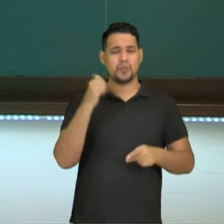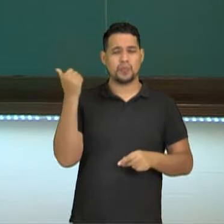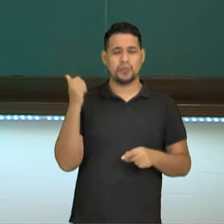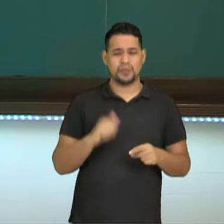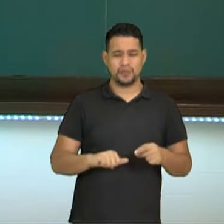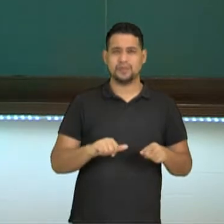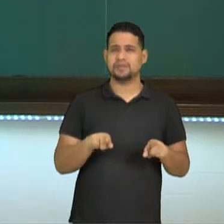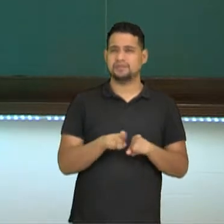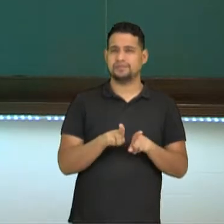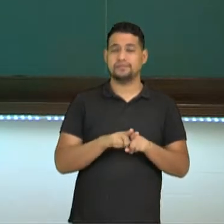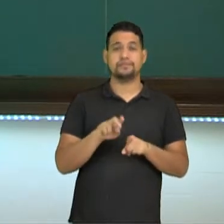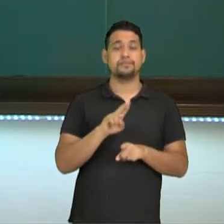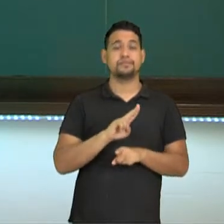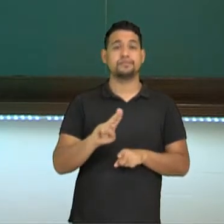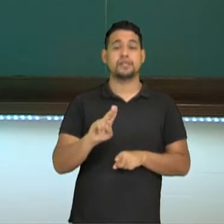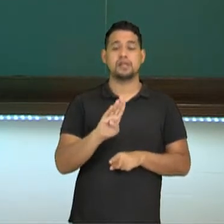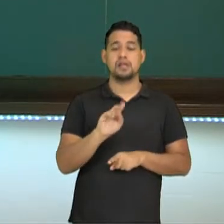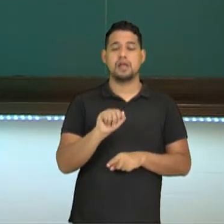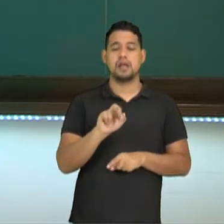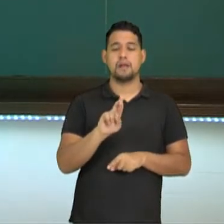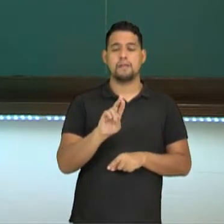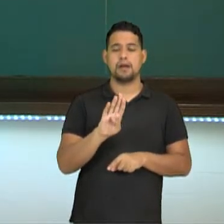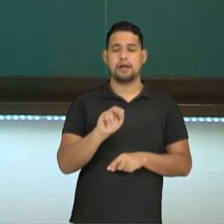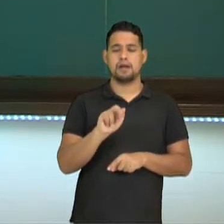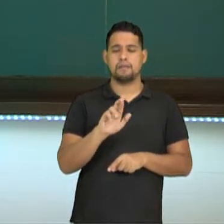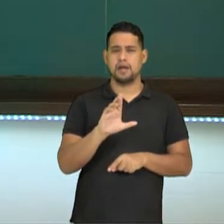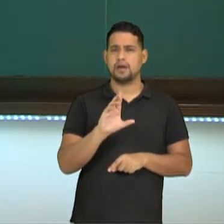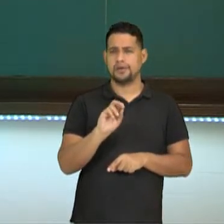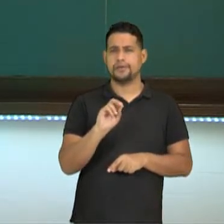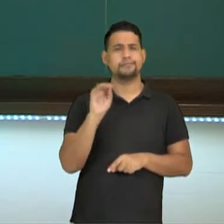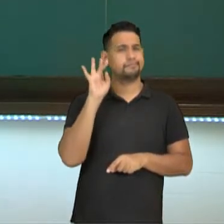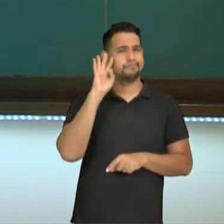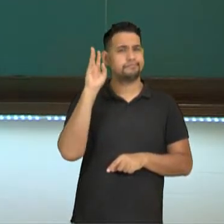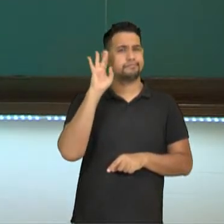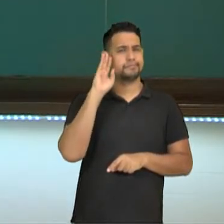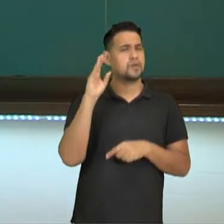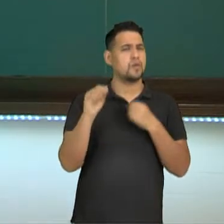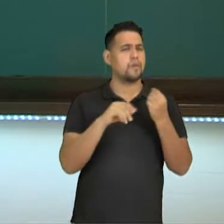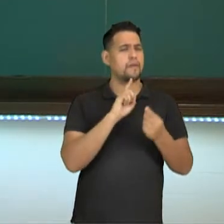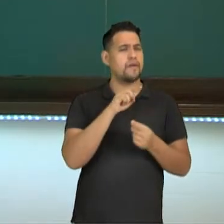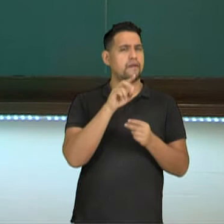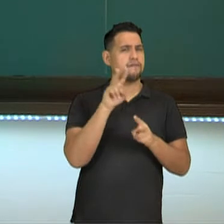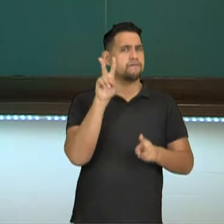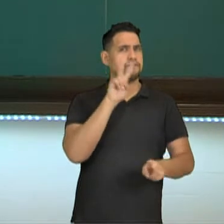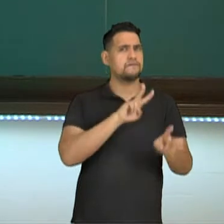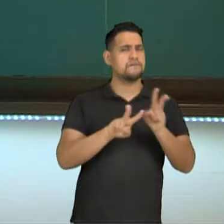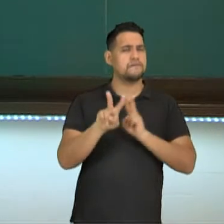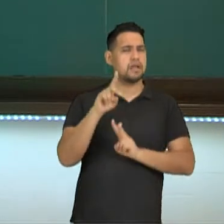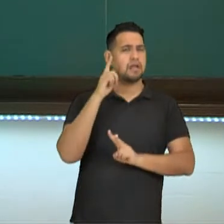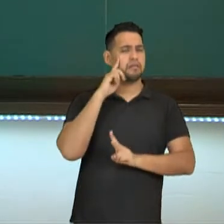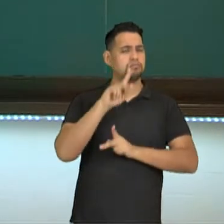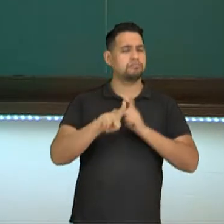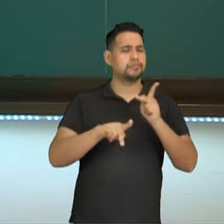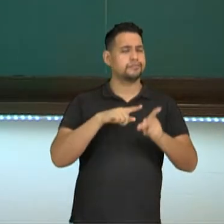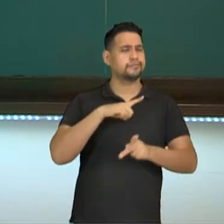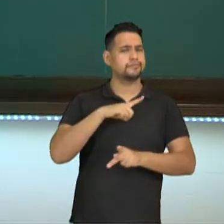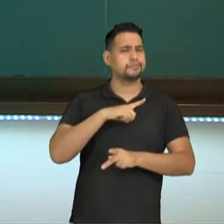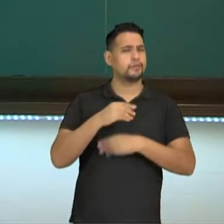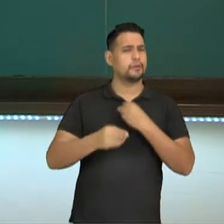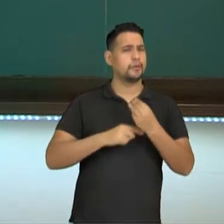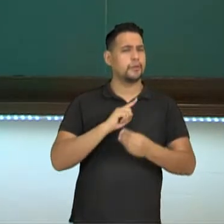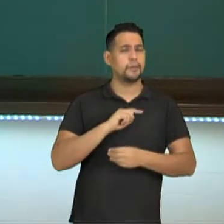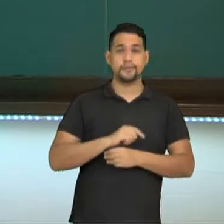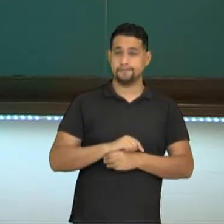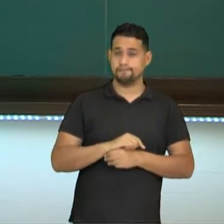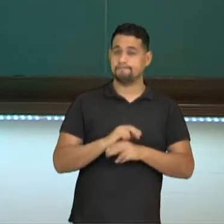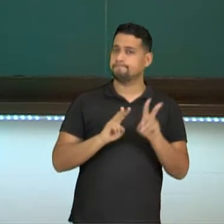inferiores, né? E chamavam de bárbaro, né? Então aqui uma reflexão: que tipo de visão você acha que os romanos tinham dos povos estrangeiros?